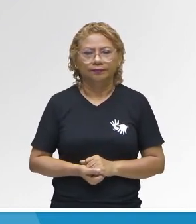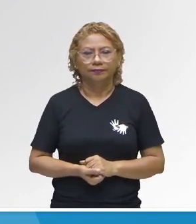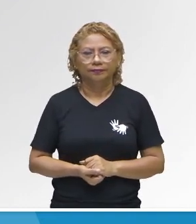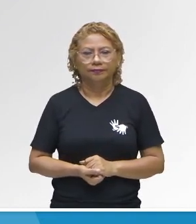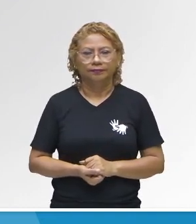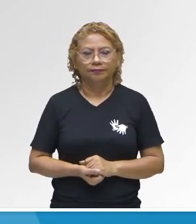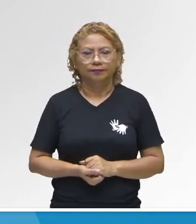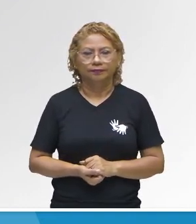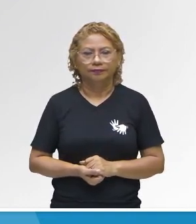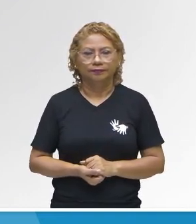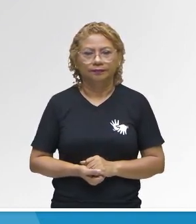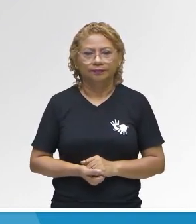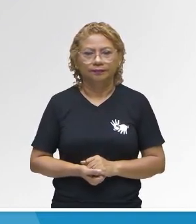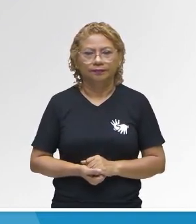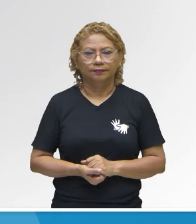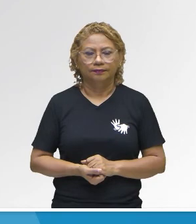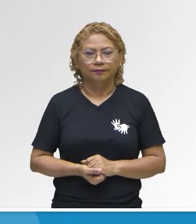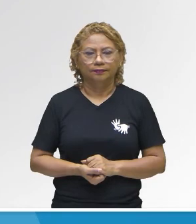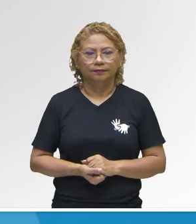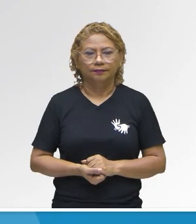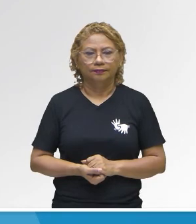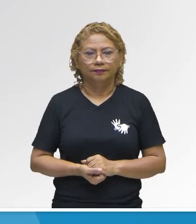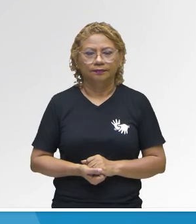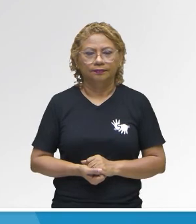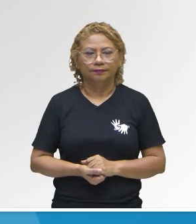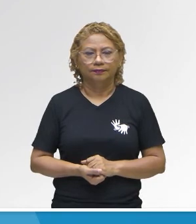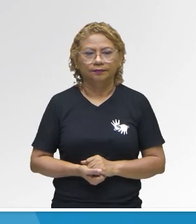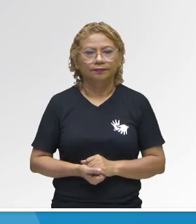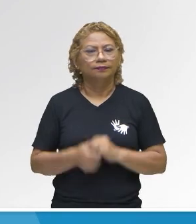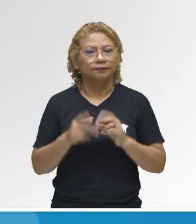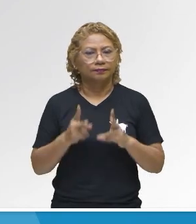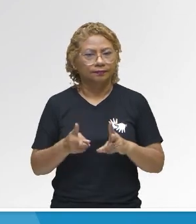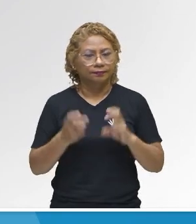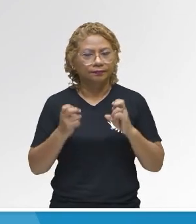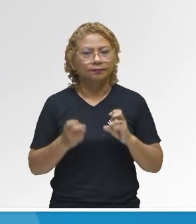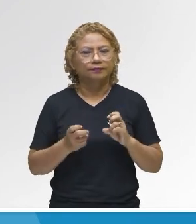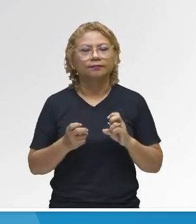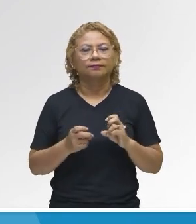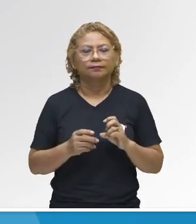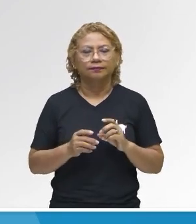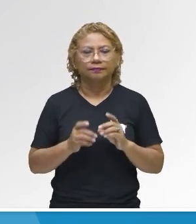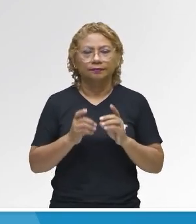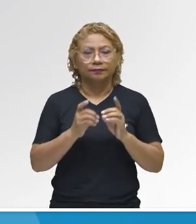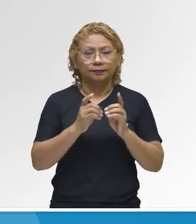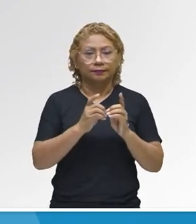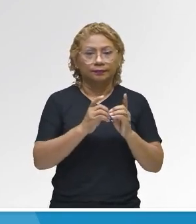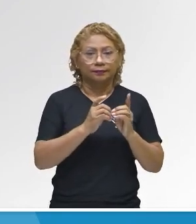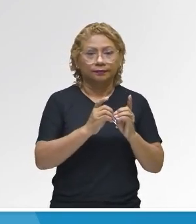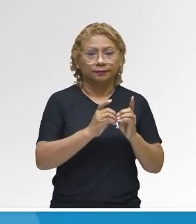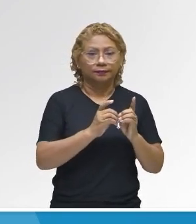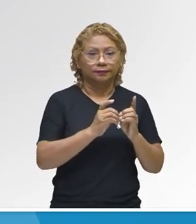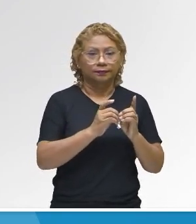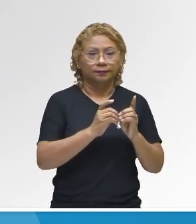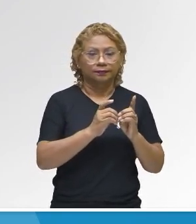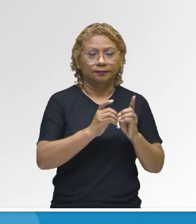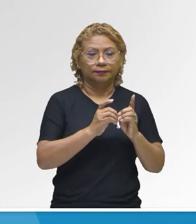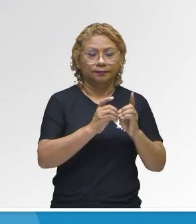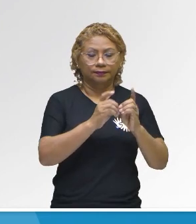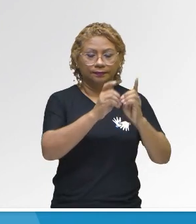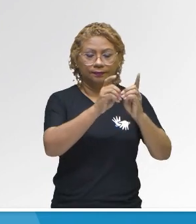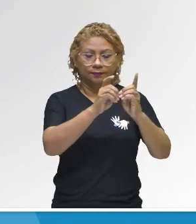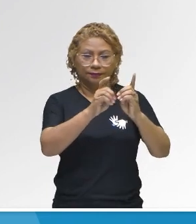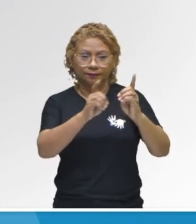vou chamar de D2 ali, tá? Eu tenho uma distância qualquer de AB, tá? Então observem que essas distâncias elas